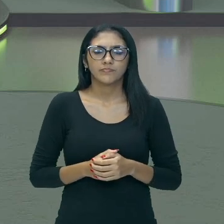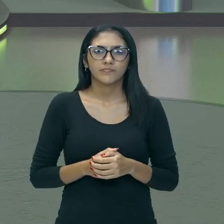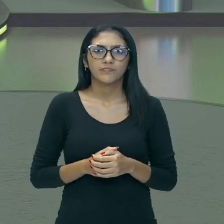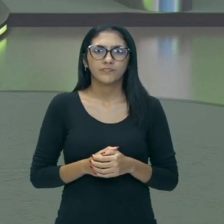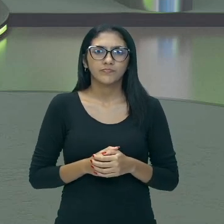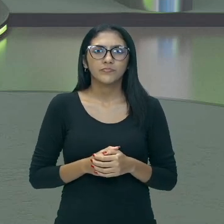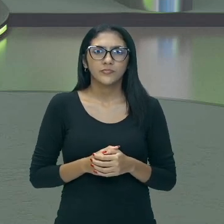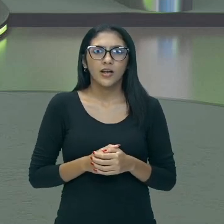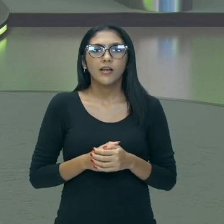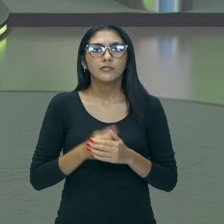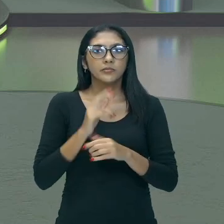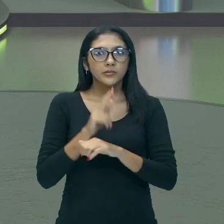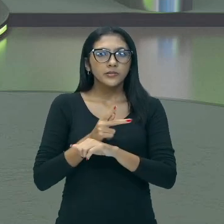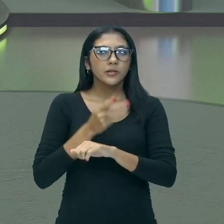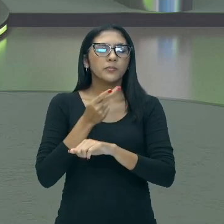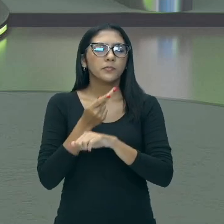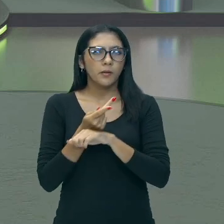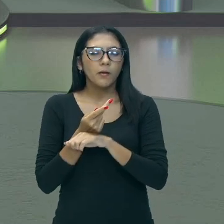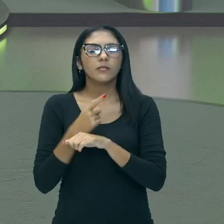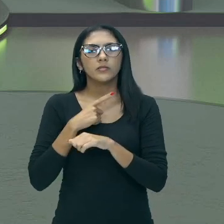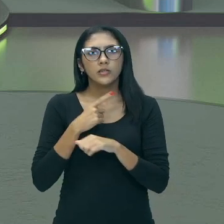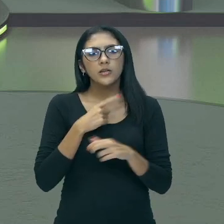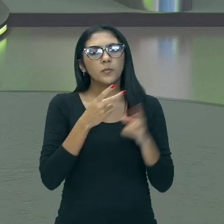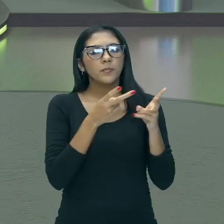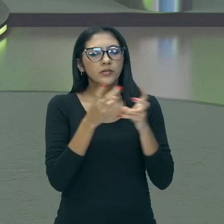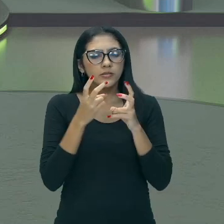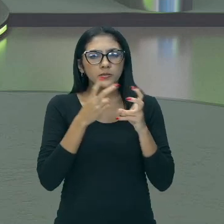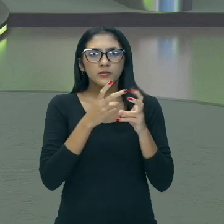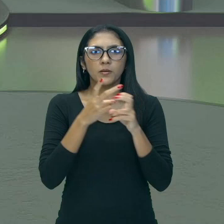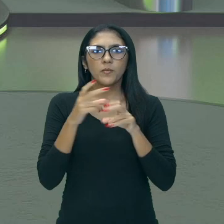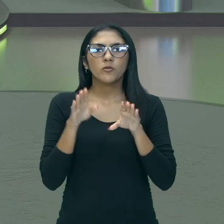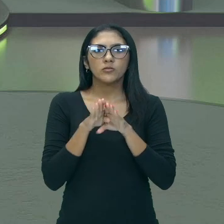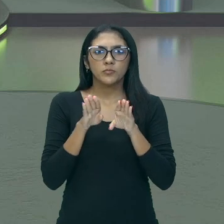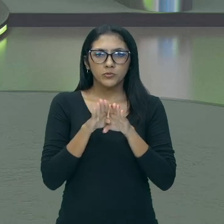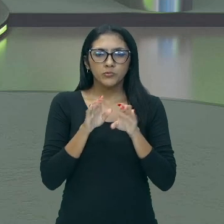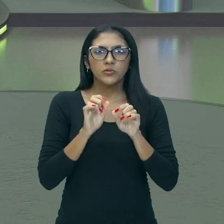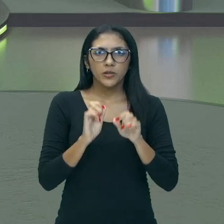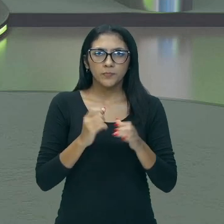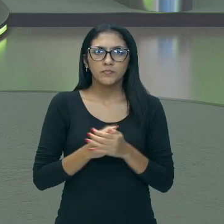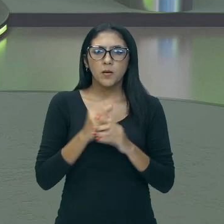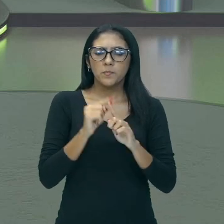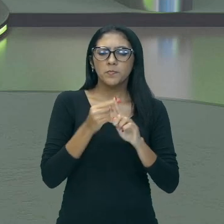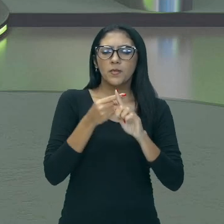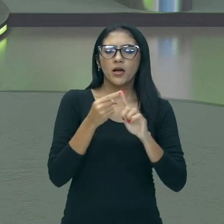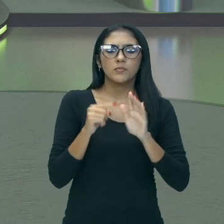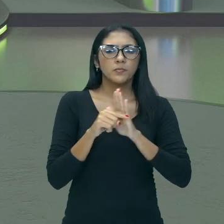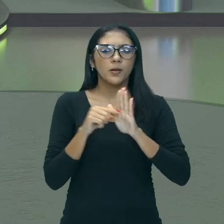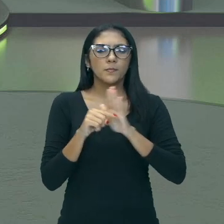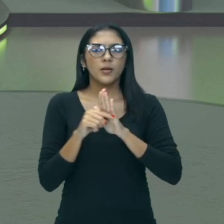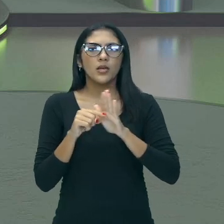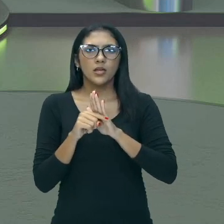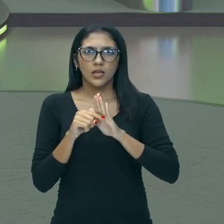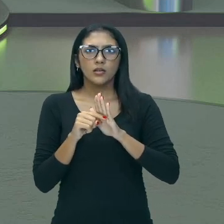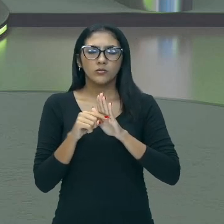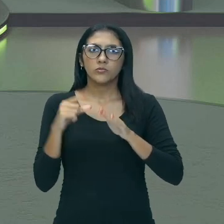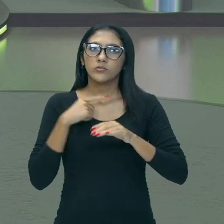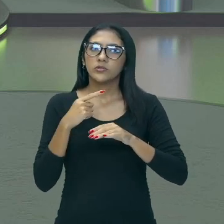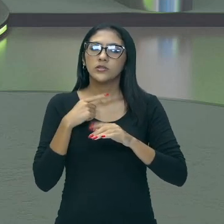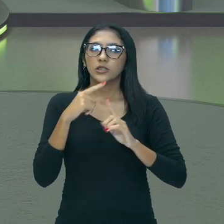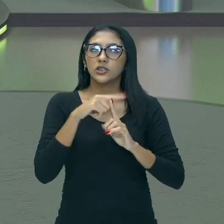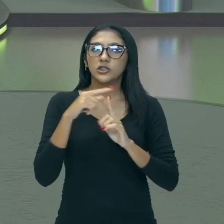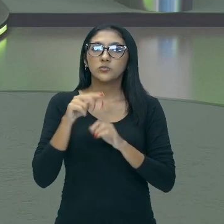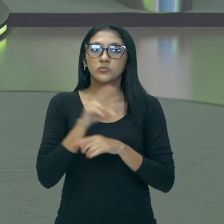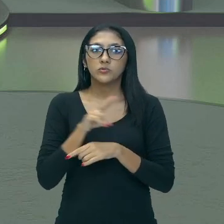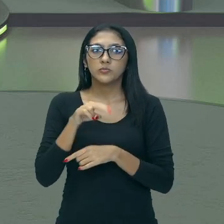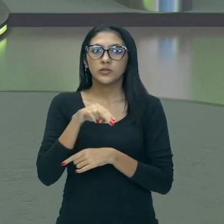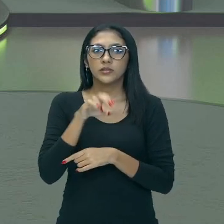as magnitudes das cargas negativas e positivas são iguais, tornando ele neutro. E o modelo de Thomson